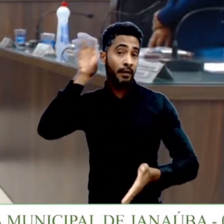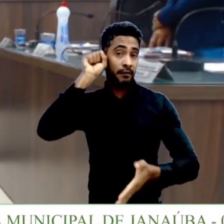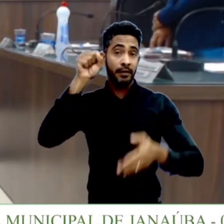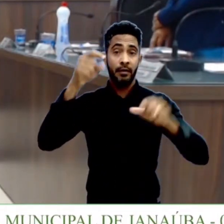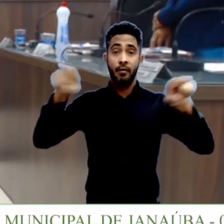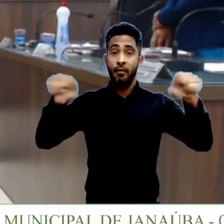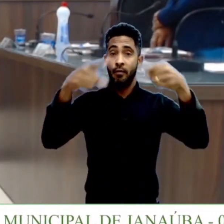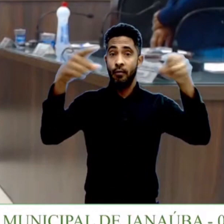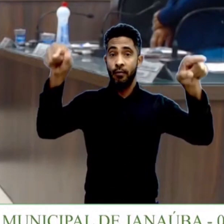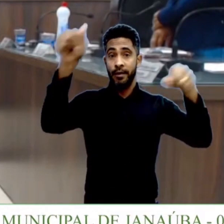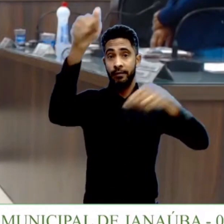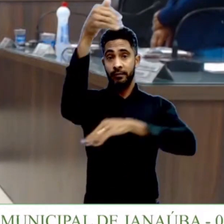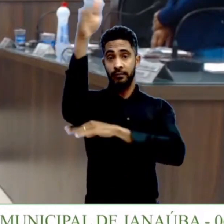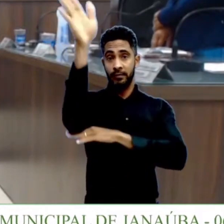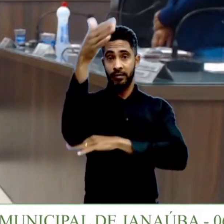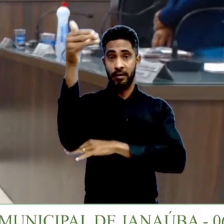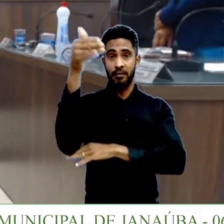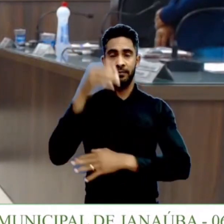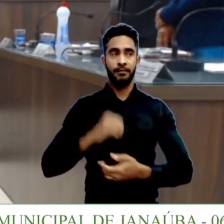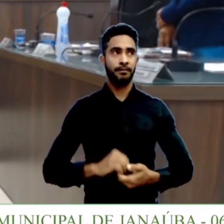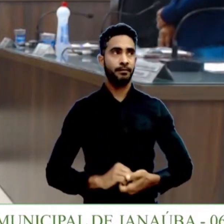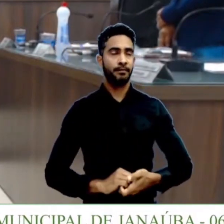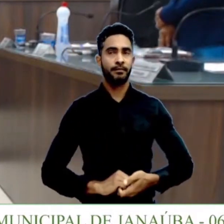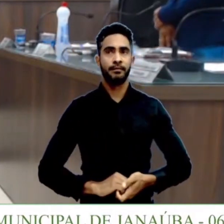hino nacional.